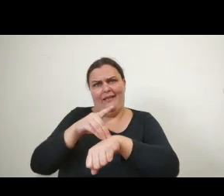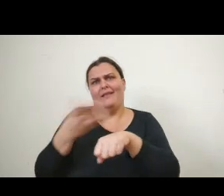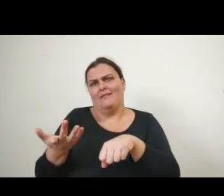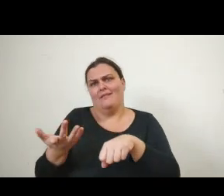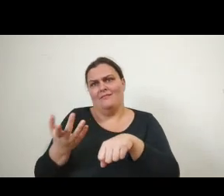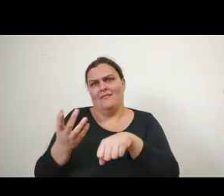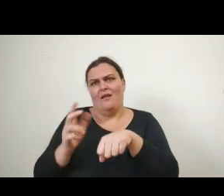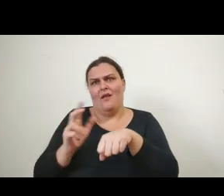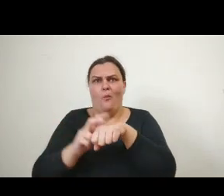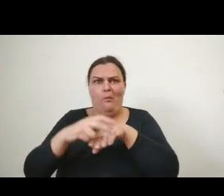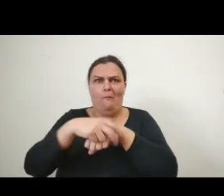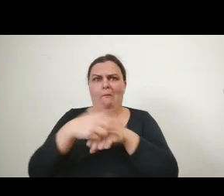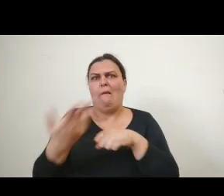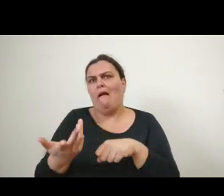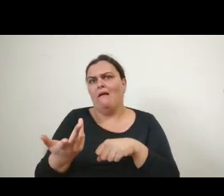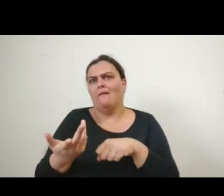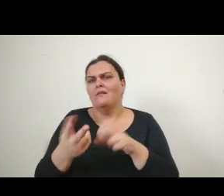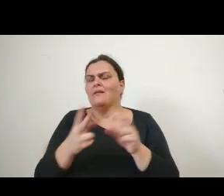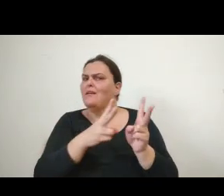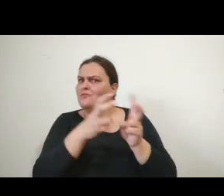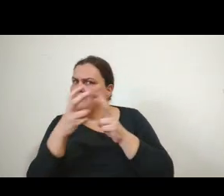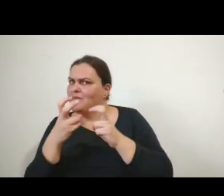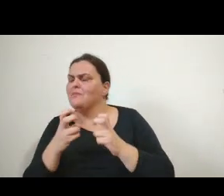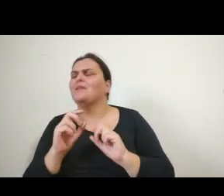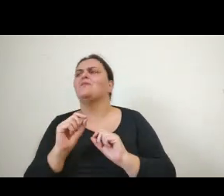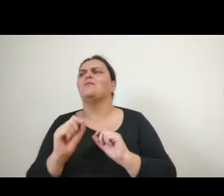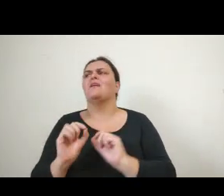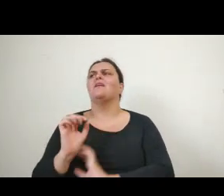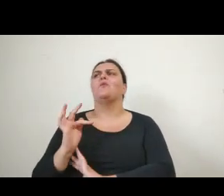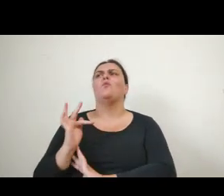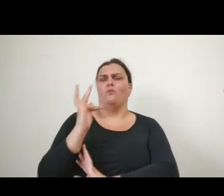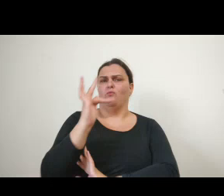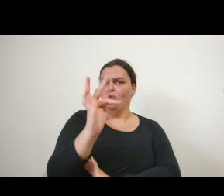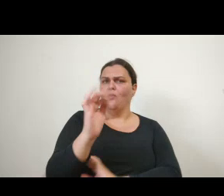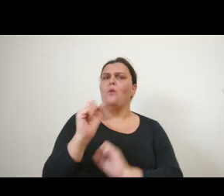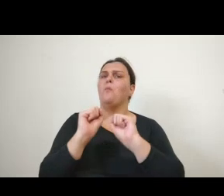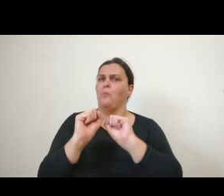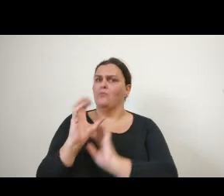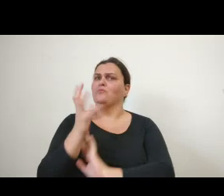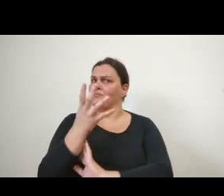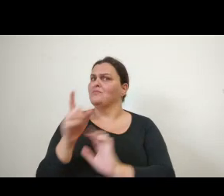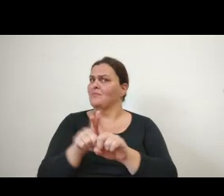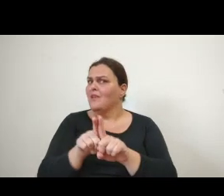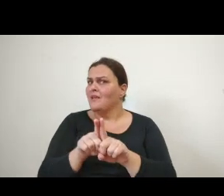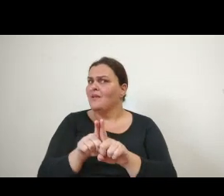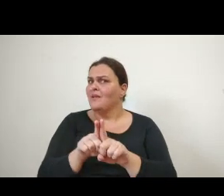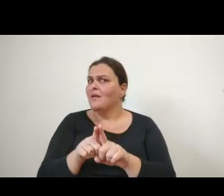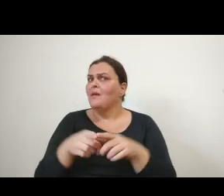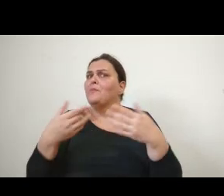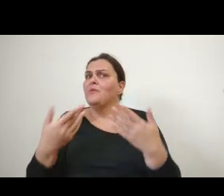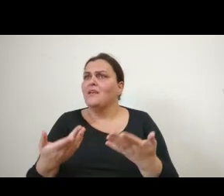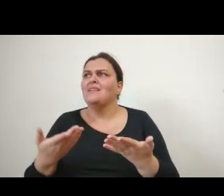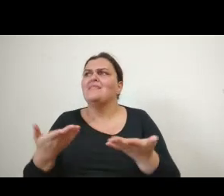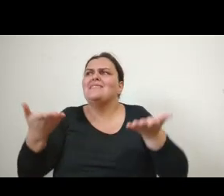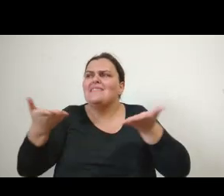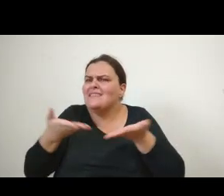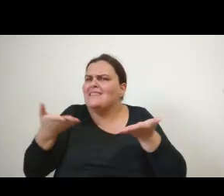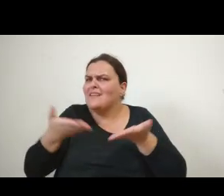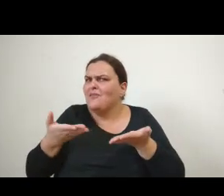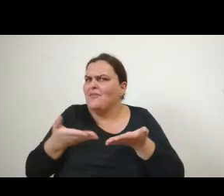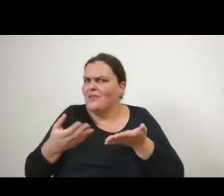A gente pode ter um cenário futuro, né, com populações de Aedes aegypti ainda maiores, né, com crescimento populacional,